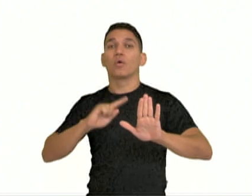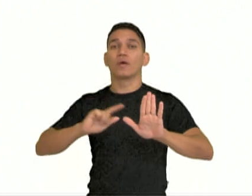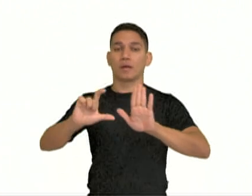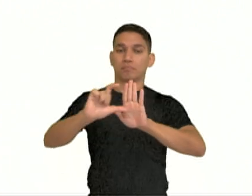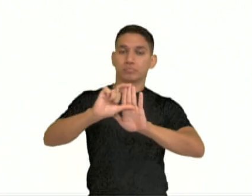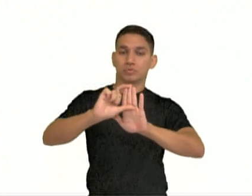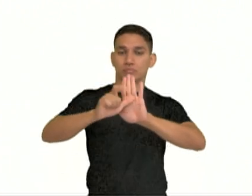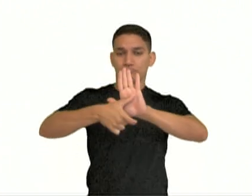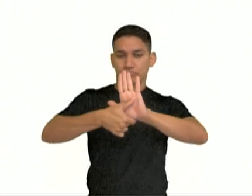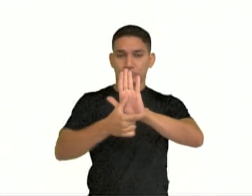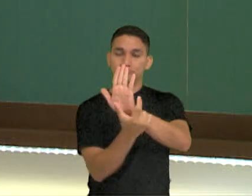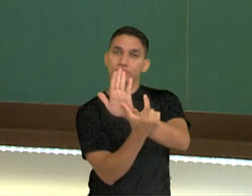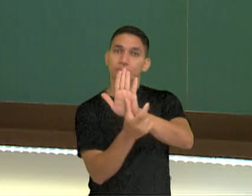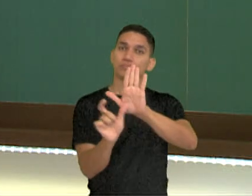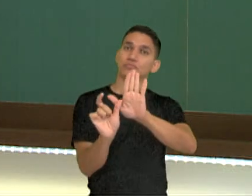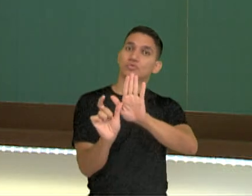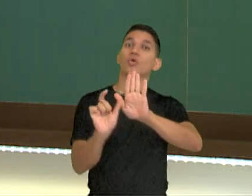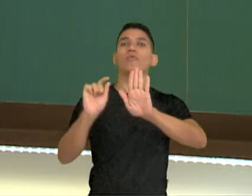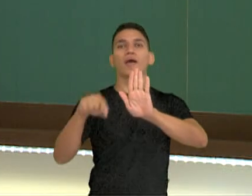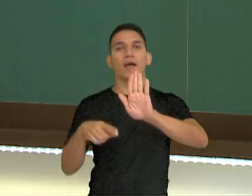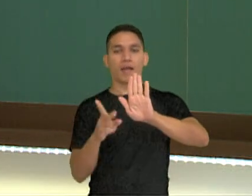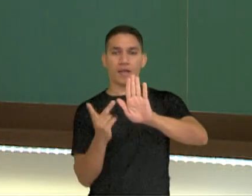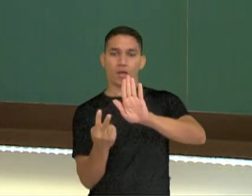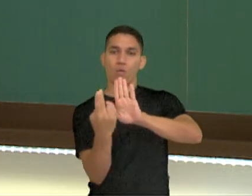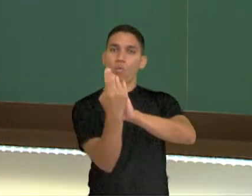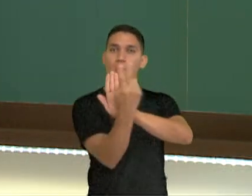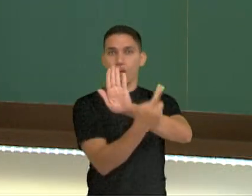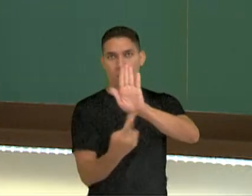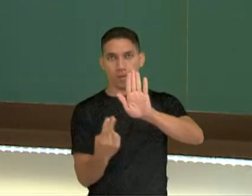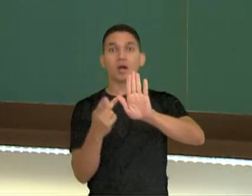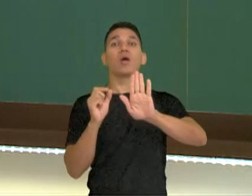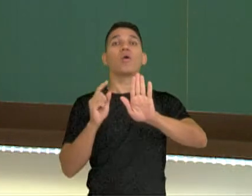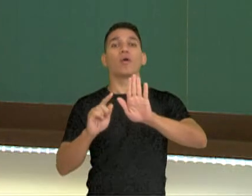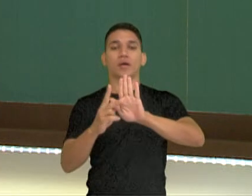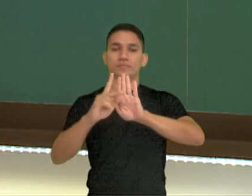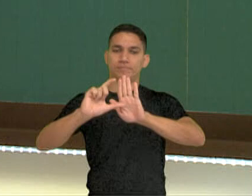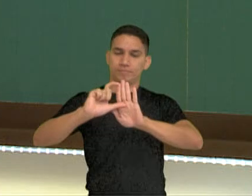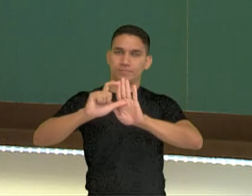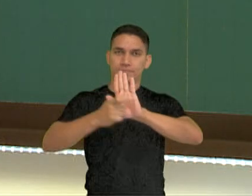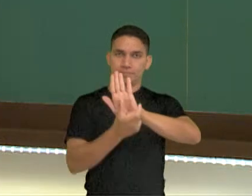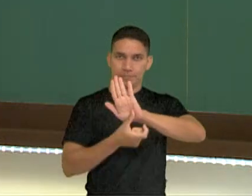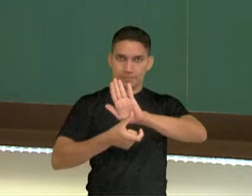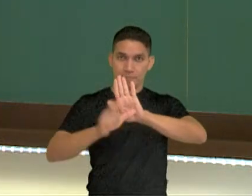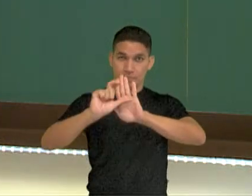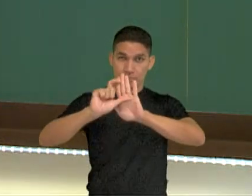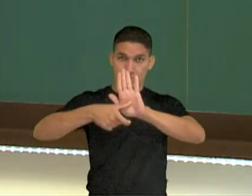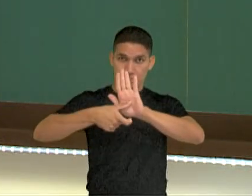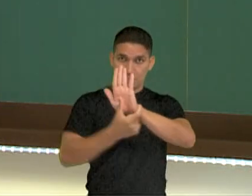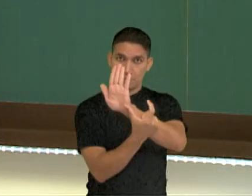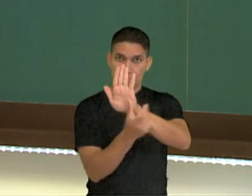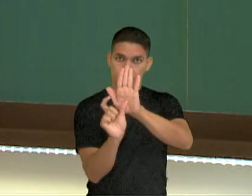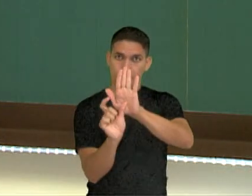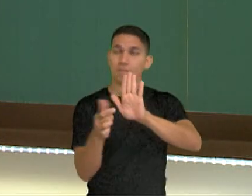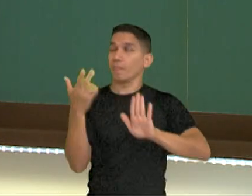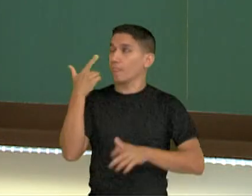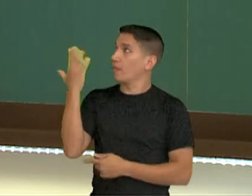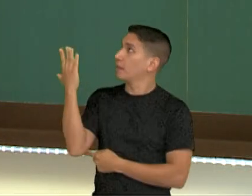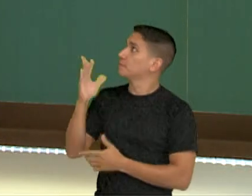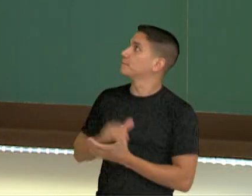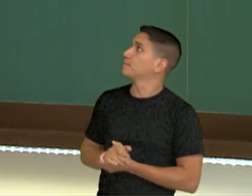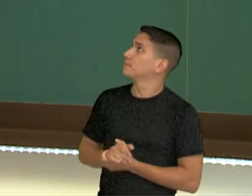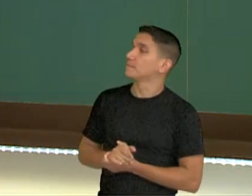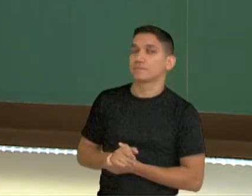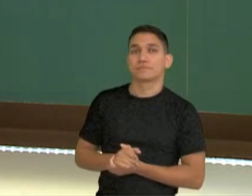é unitário. E é por isso que nós podemos dizer que temos as relações aqui, tá, gente? Então, nós vemos os valores